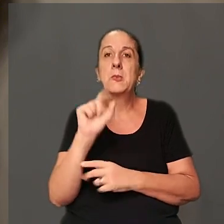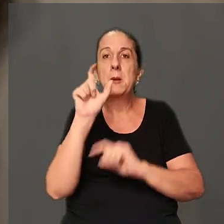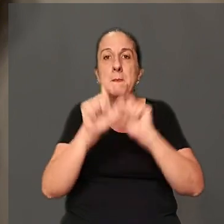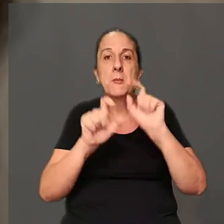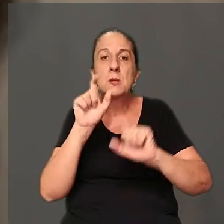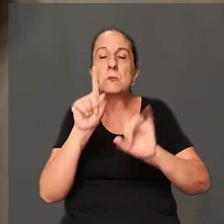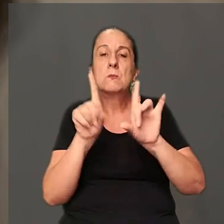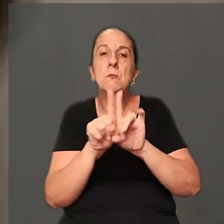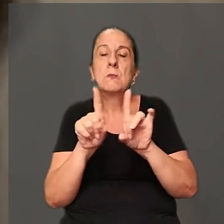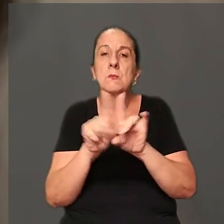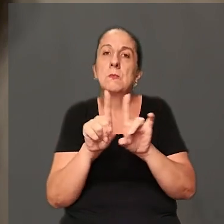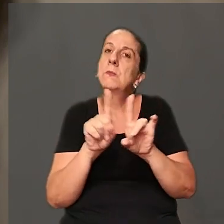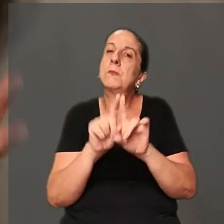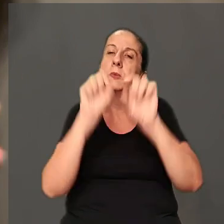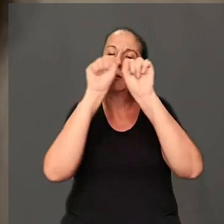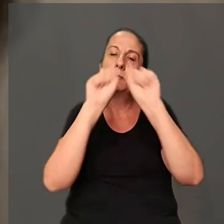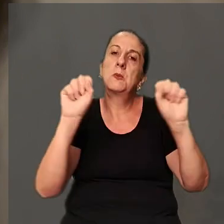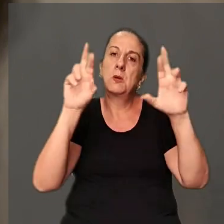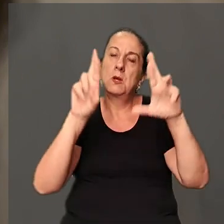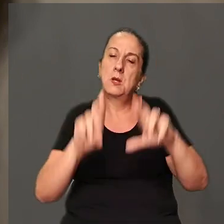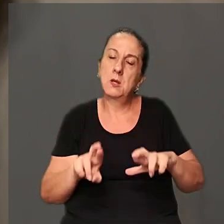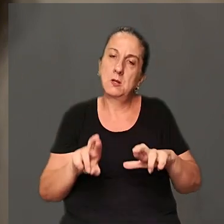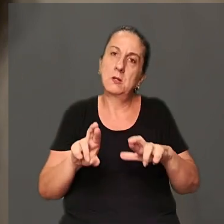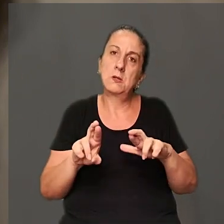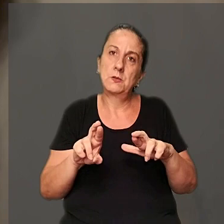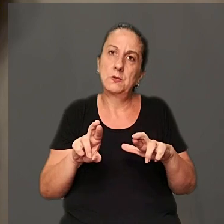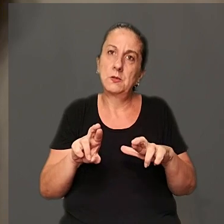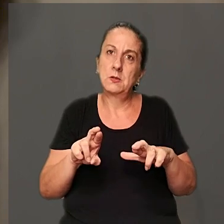que os tribunais regionais que vão